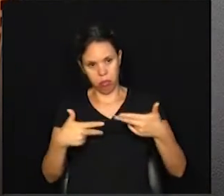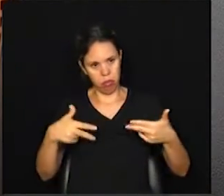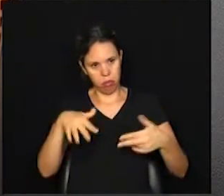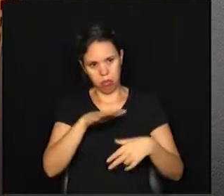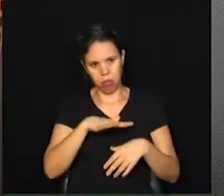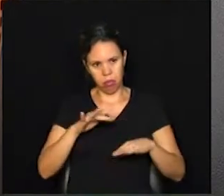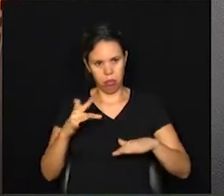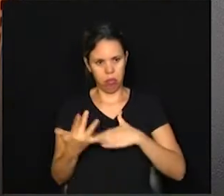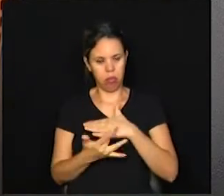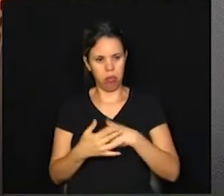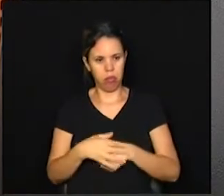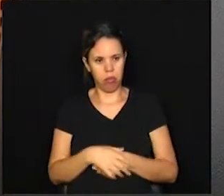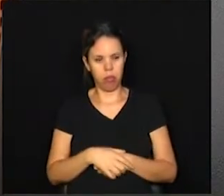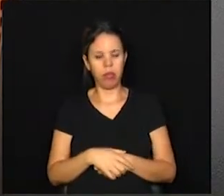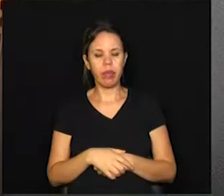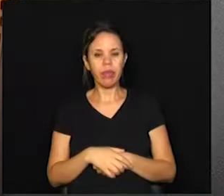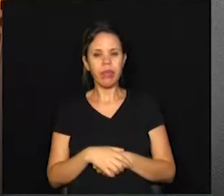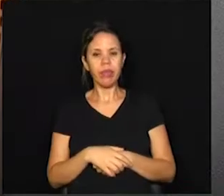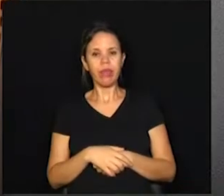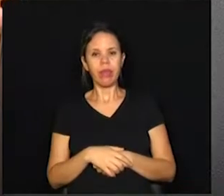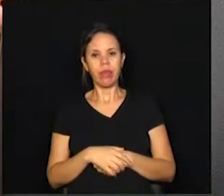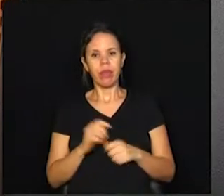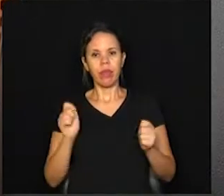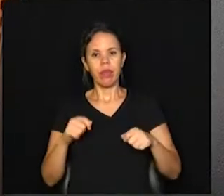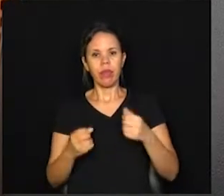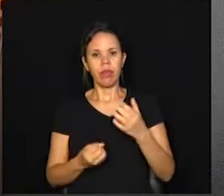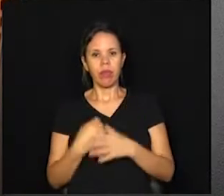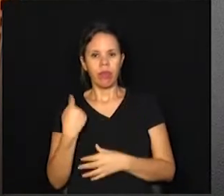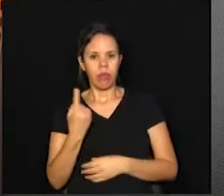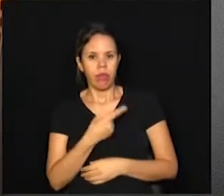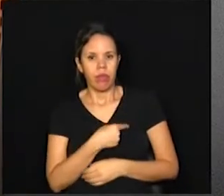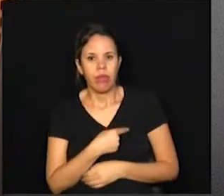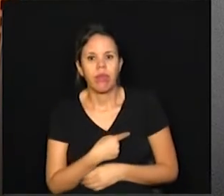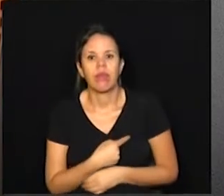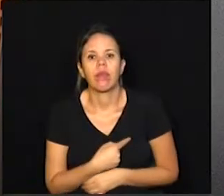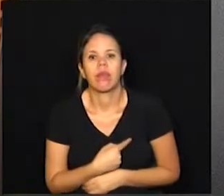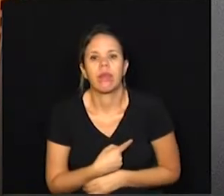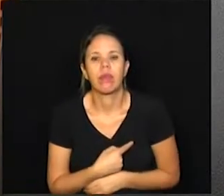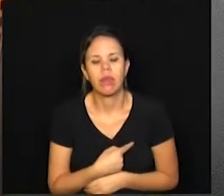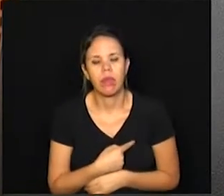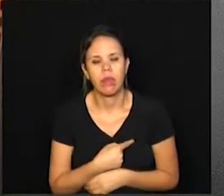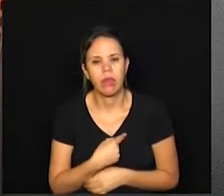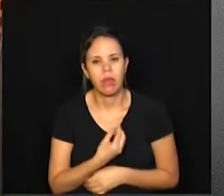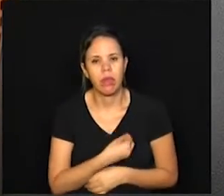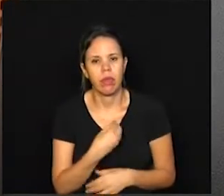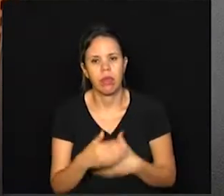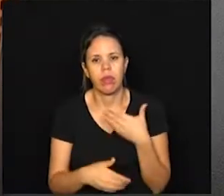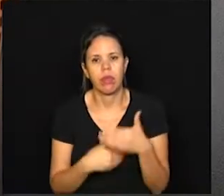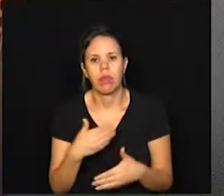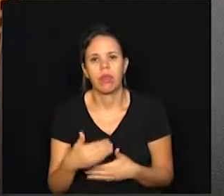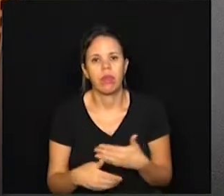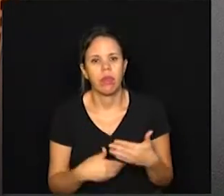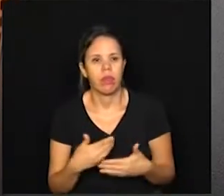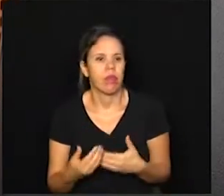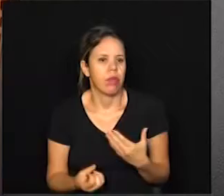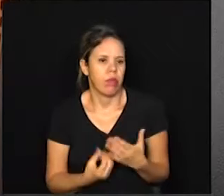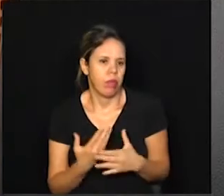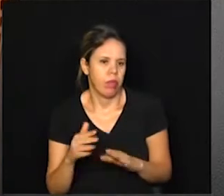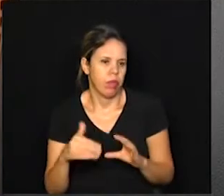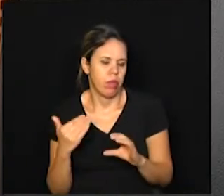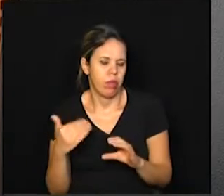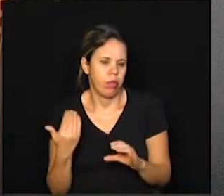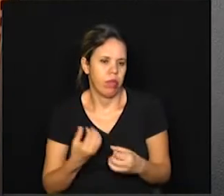mídias sociais, está sujeito, porque nós somos bombardeados no nosso cotidiano com